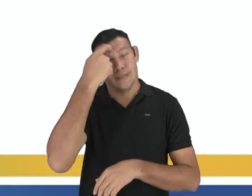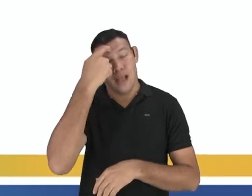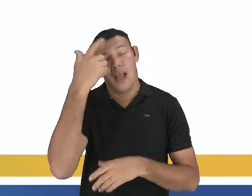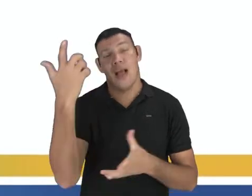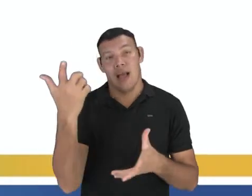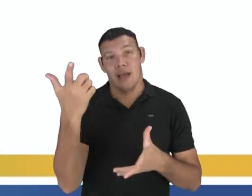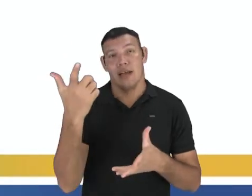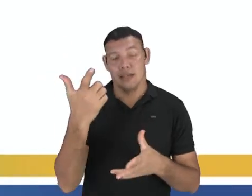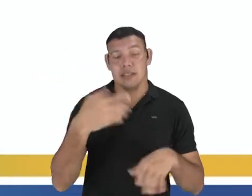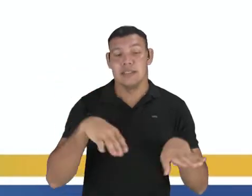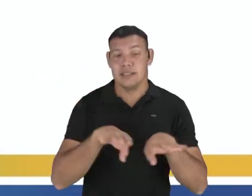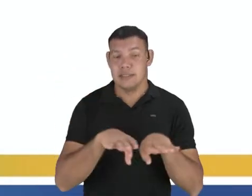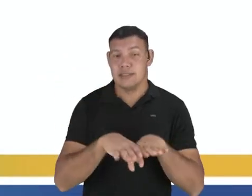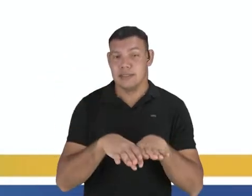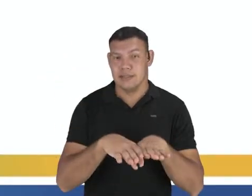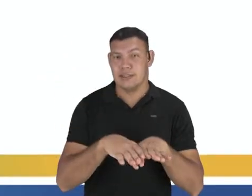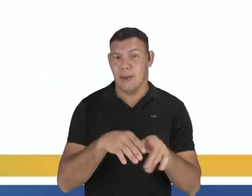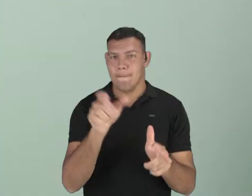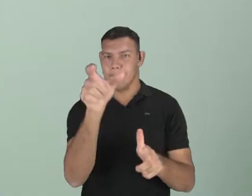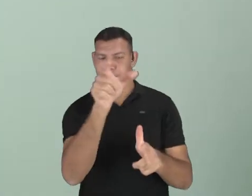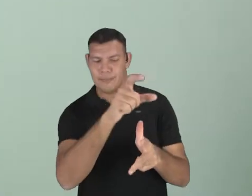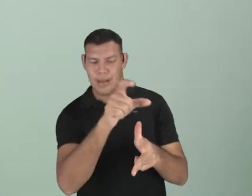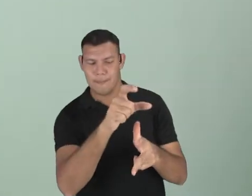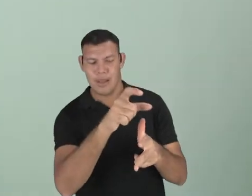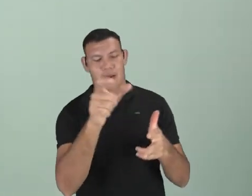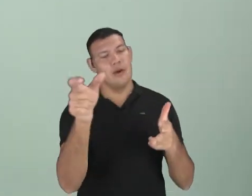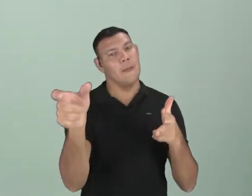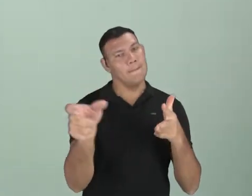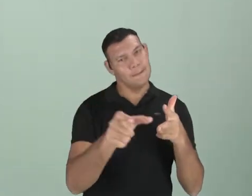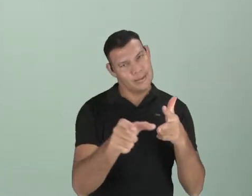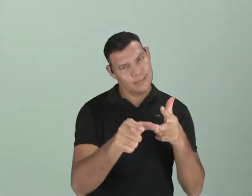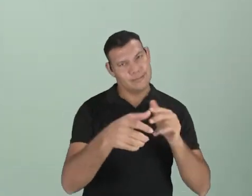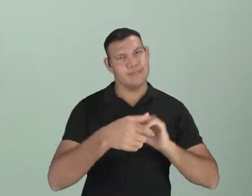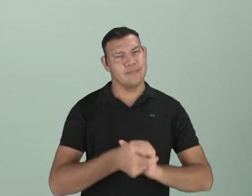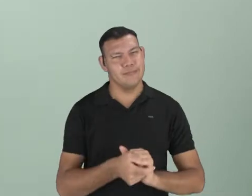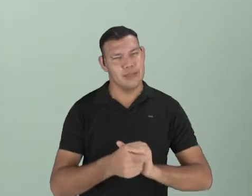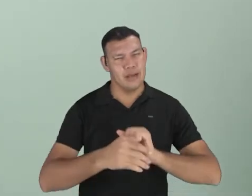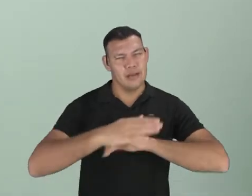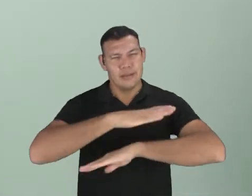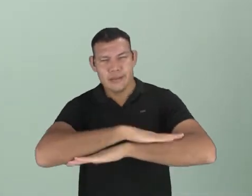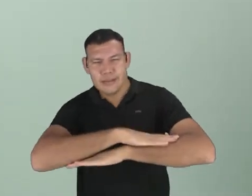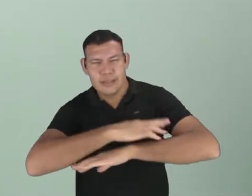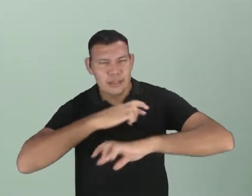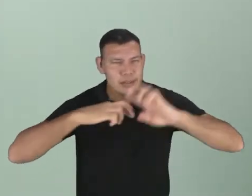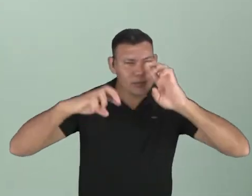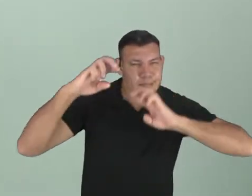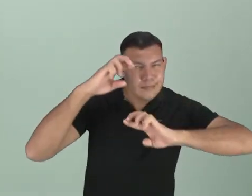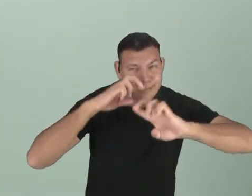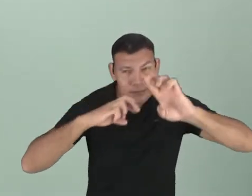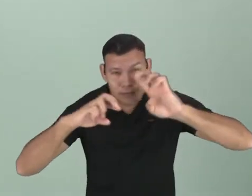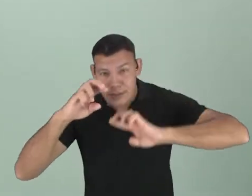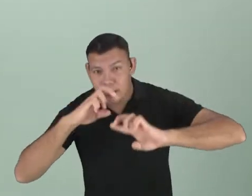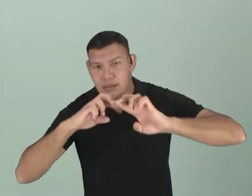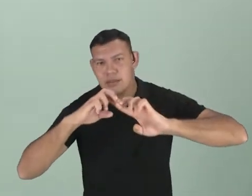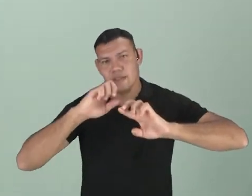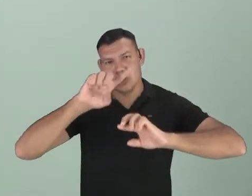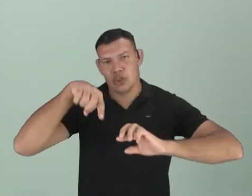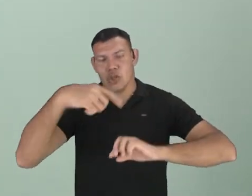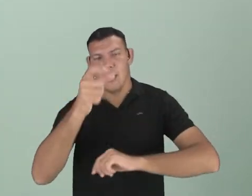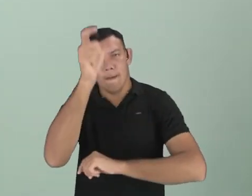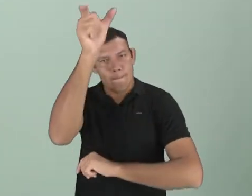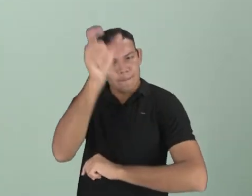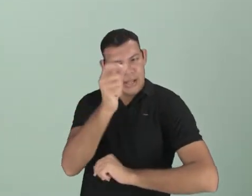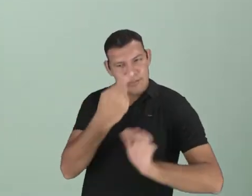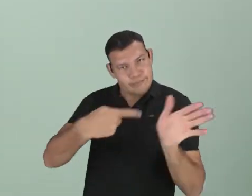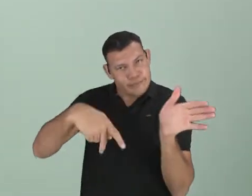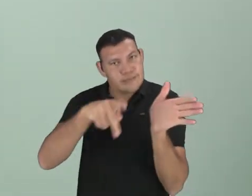ora assume o papel da primeira pessoa. Ora ele está lá só olhando, mas ora ele é o próprio personagem. Então são